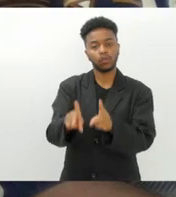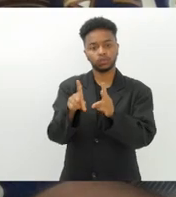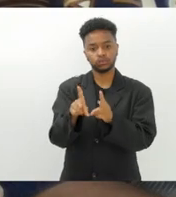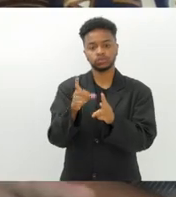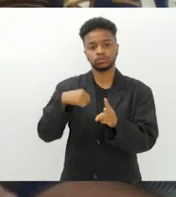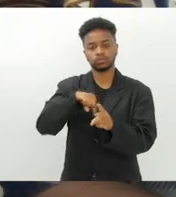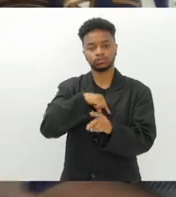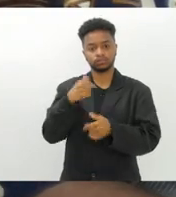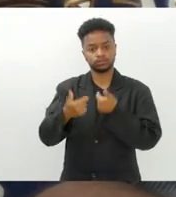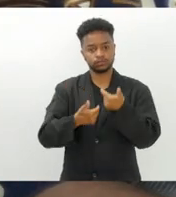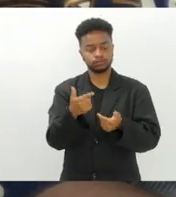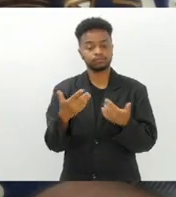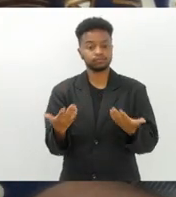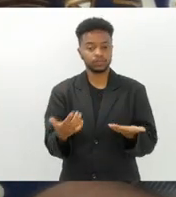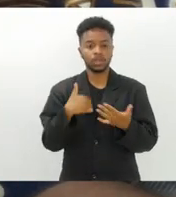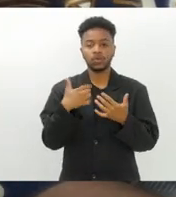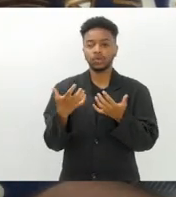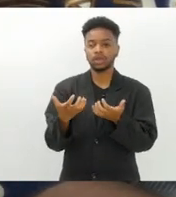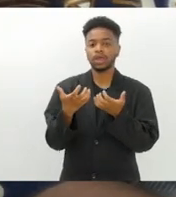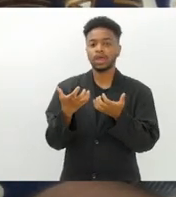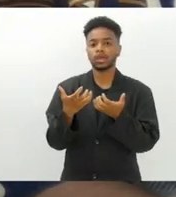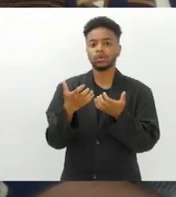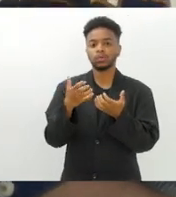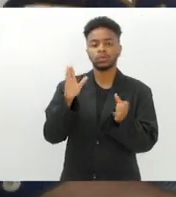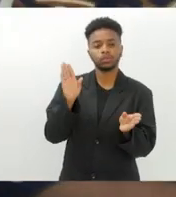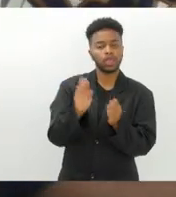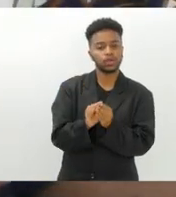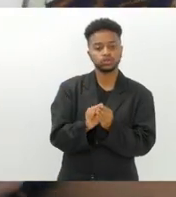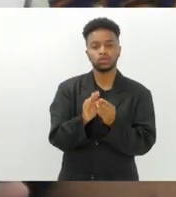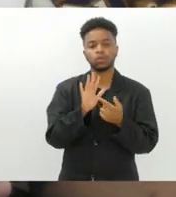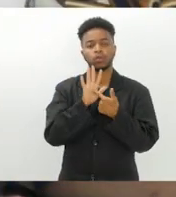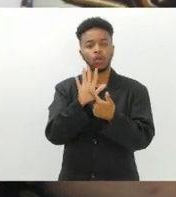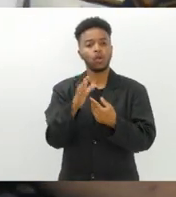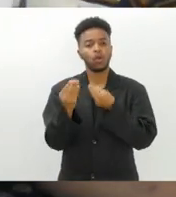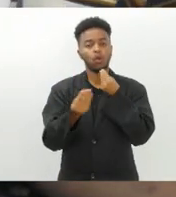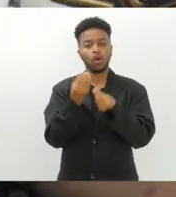esse trabalho. Então, queria fazer esse breve resumo aqui sobre a